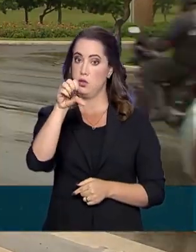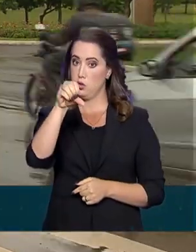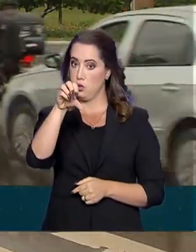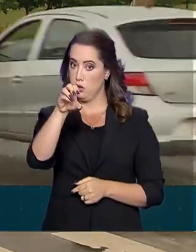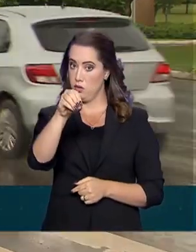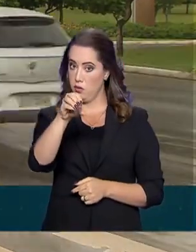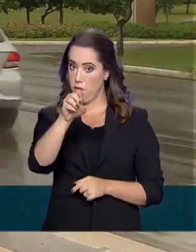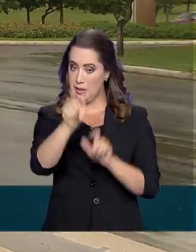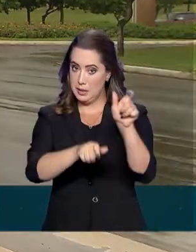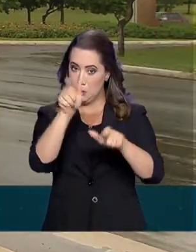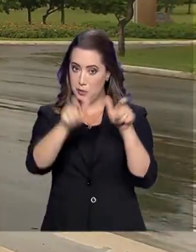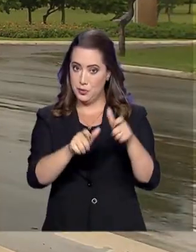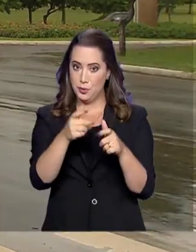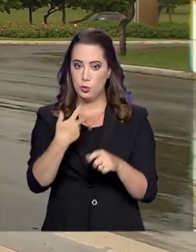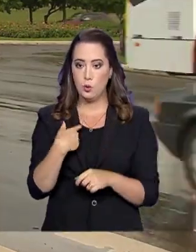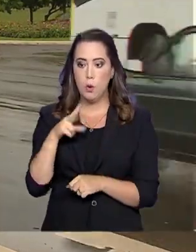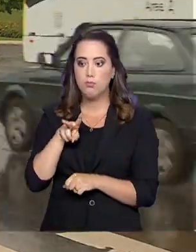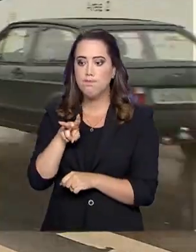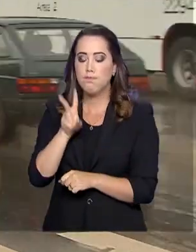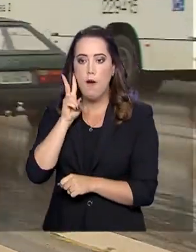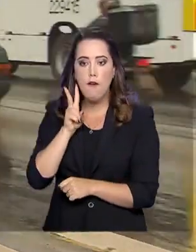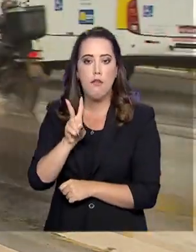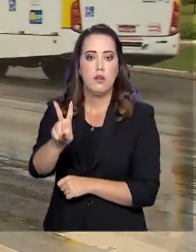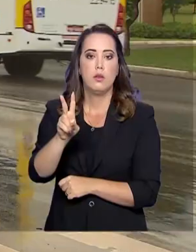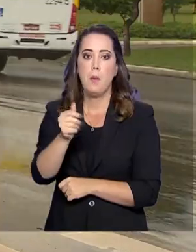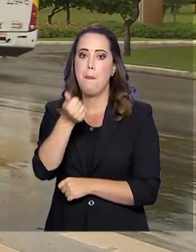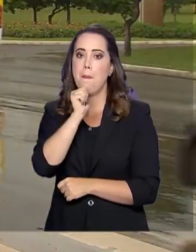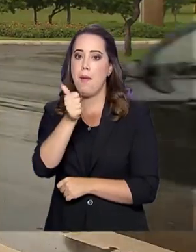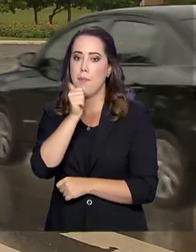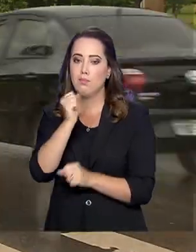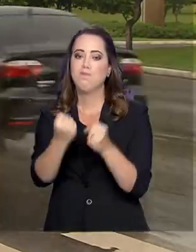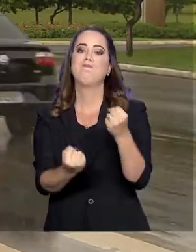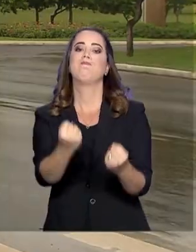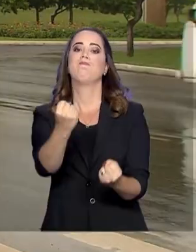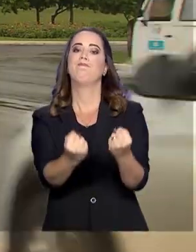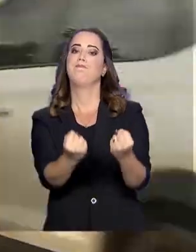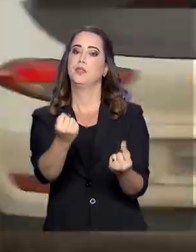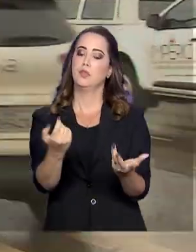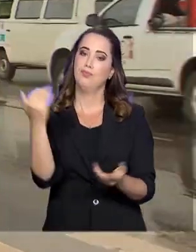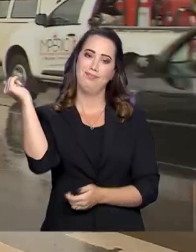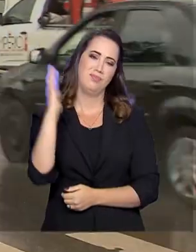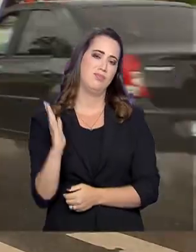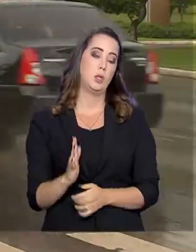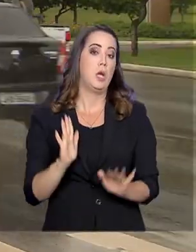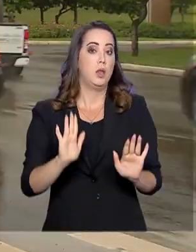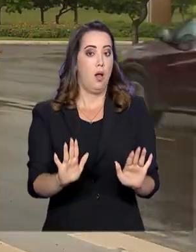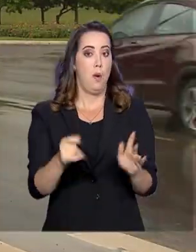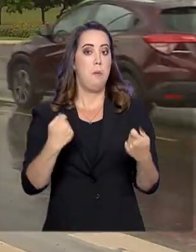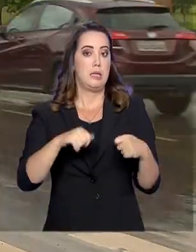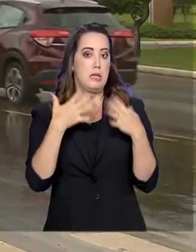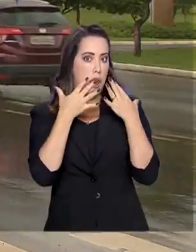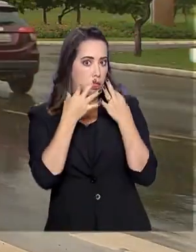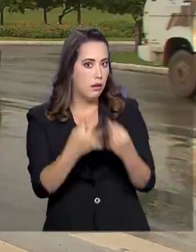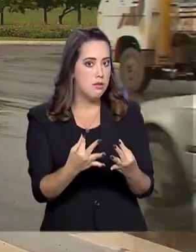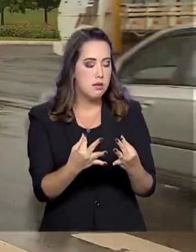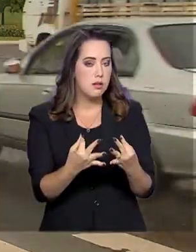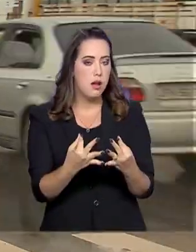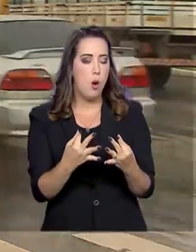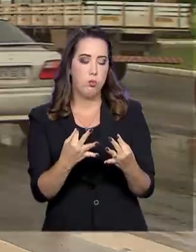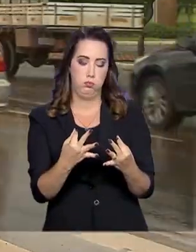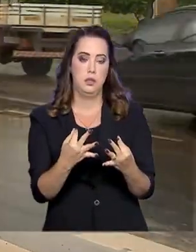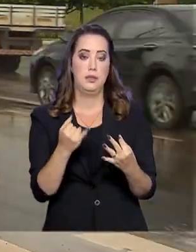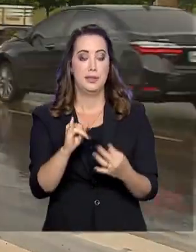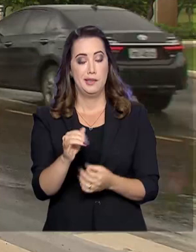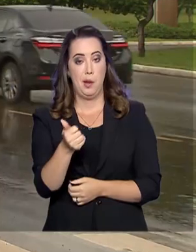foram pegas embriagadas ao volante nas rodovias do país. Por isso, a atenção é redobrada quando o assunto